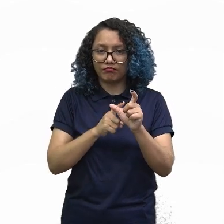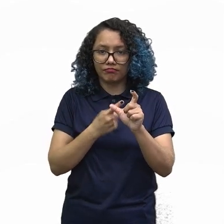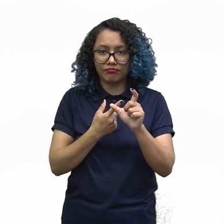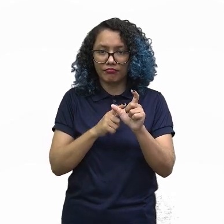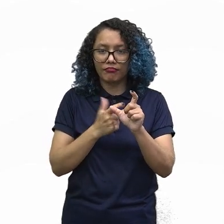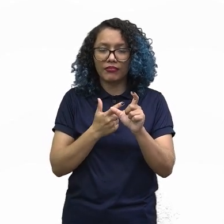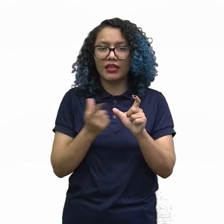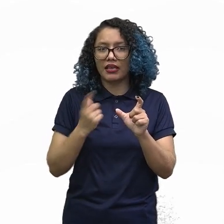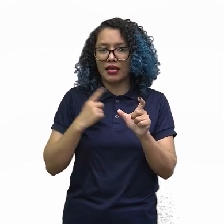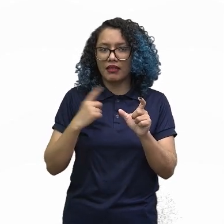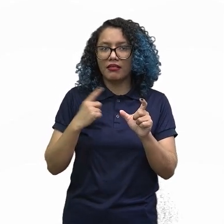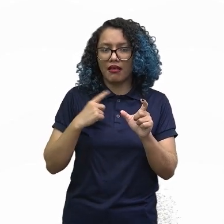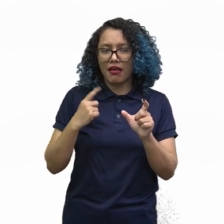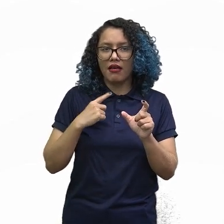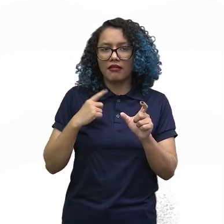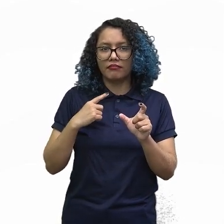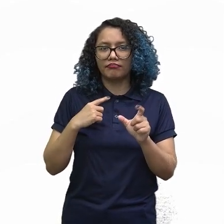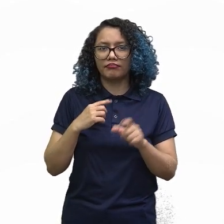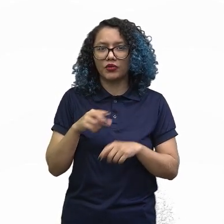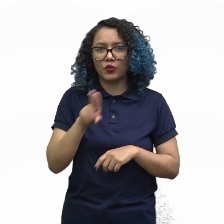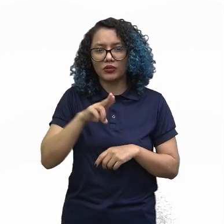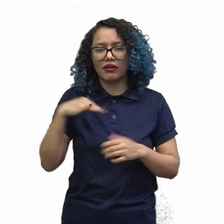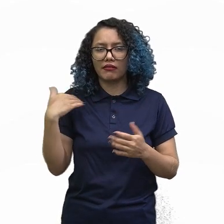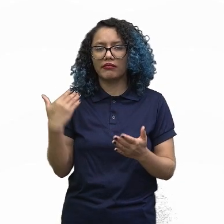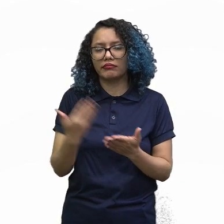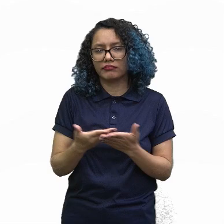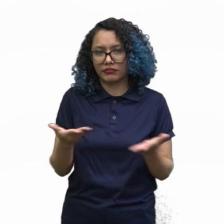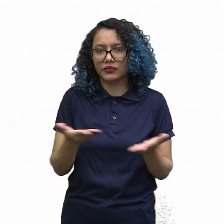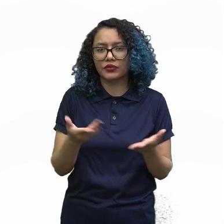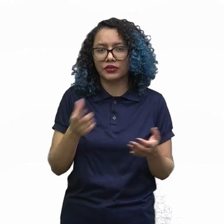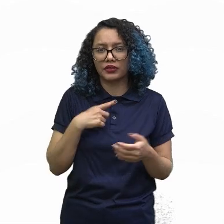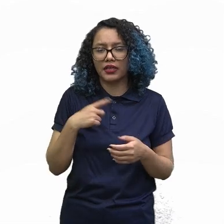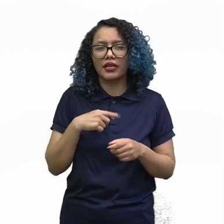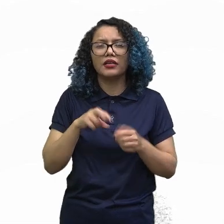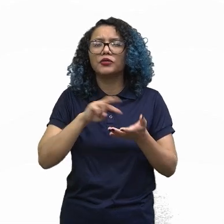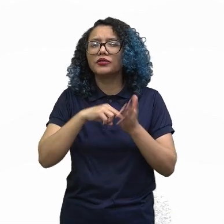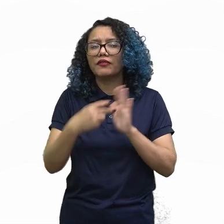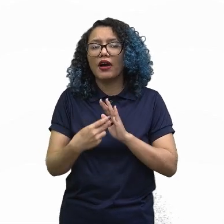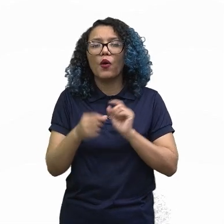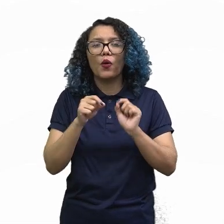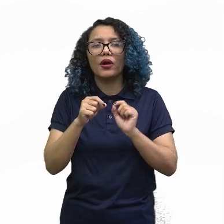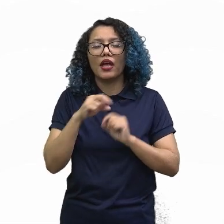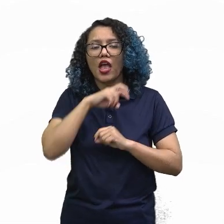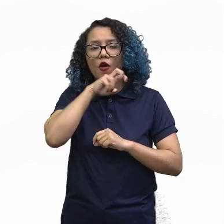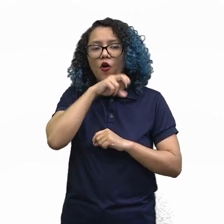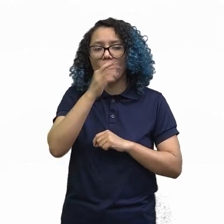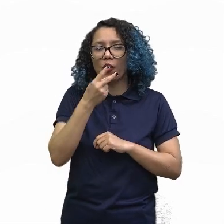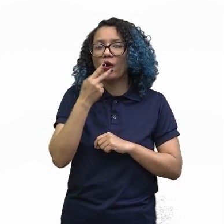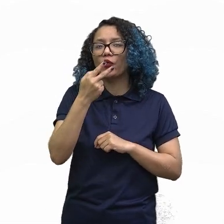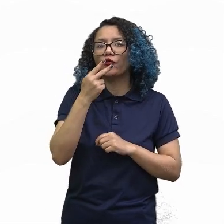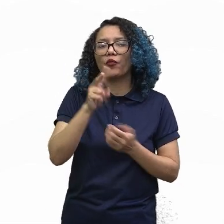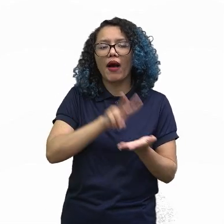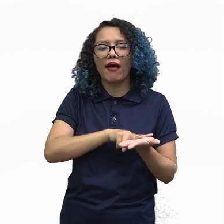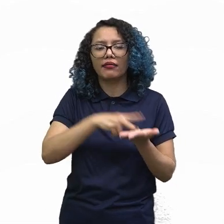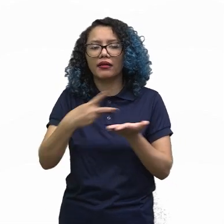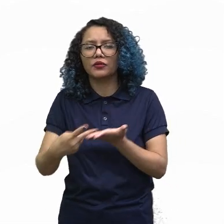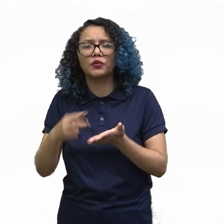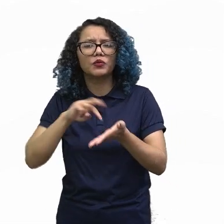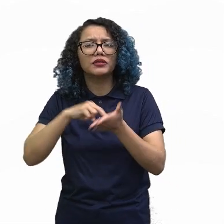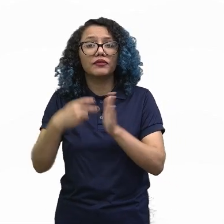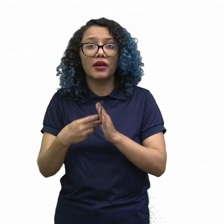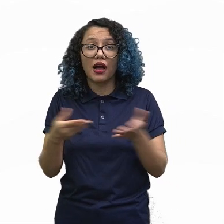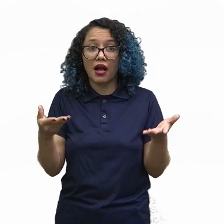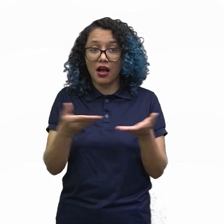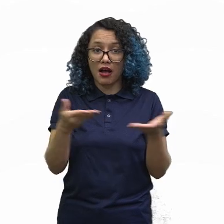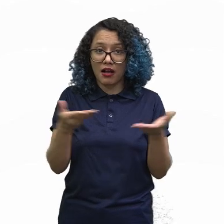expressão até que usada atualmente, né? A cobra vai fumar, que significa o quê? Agora